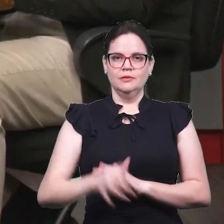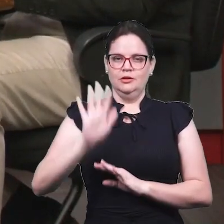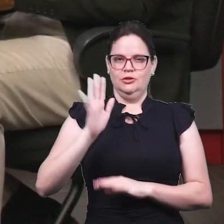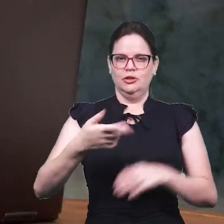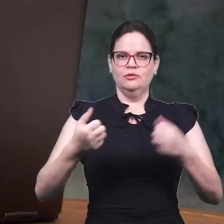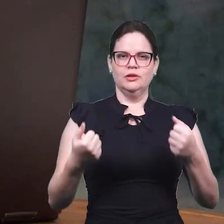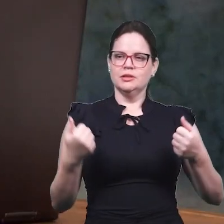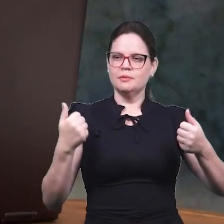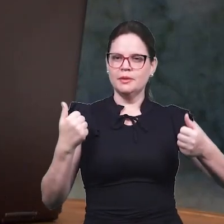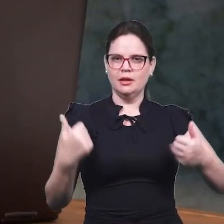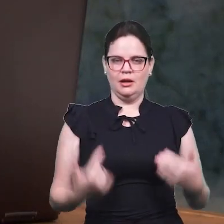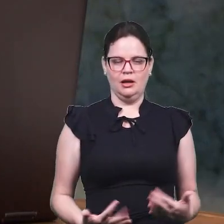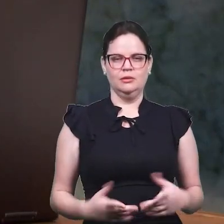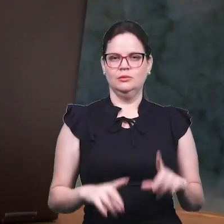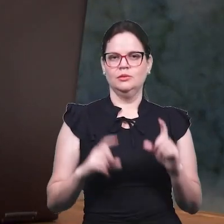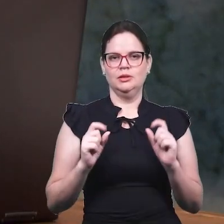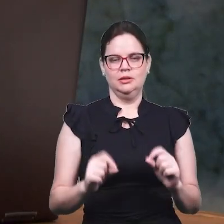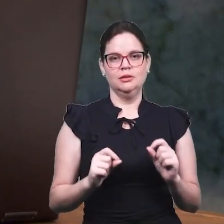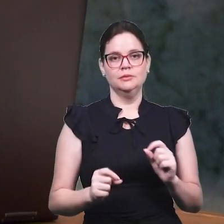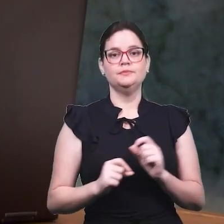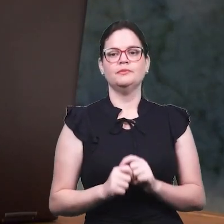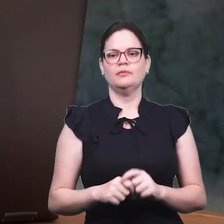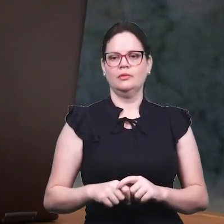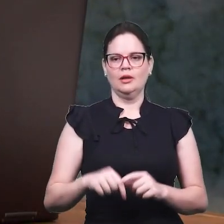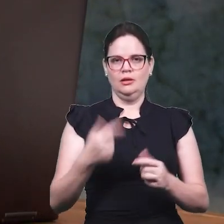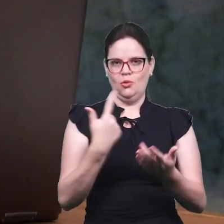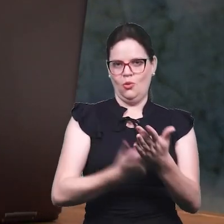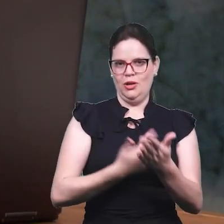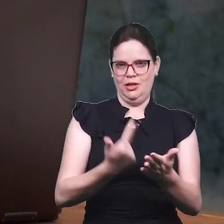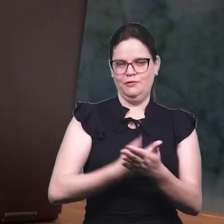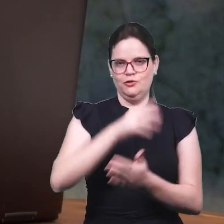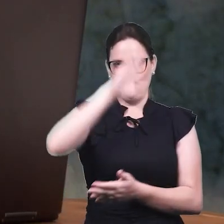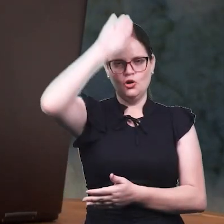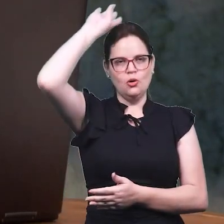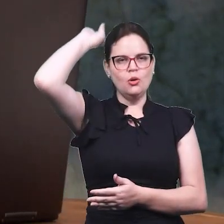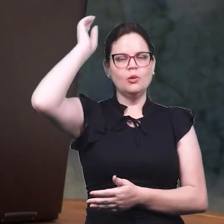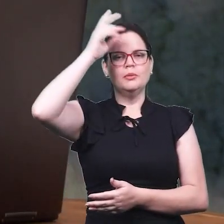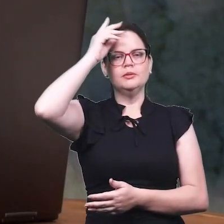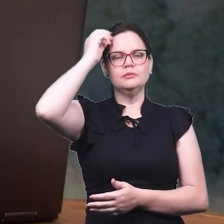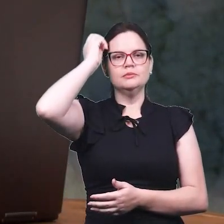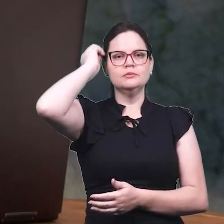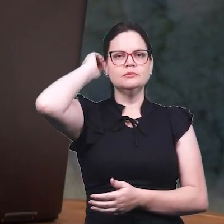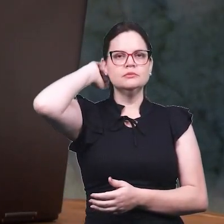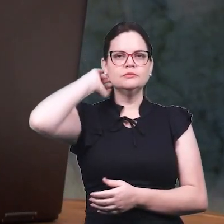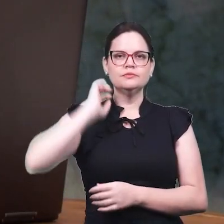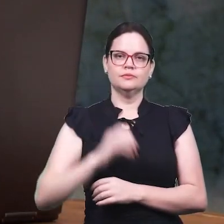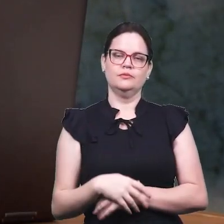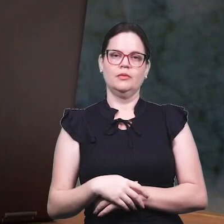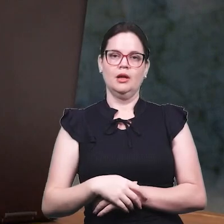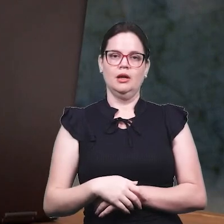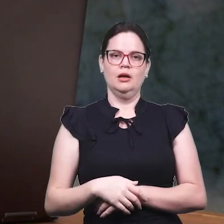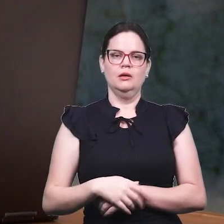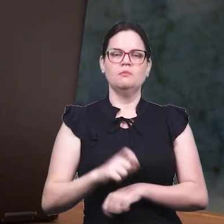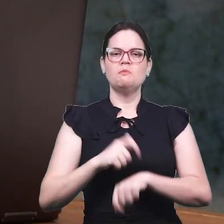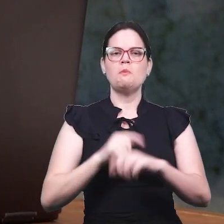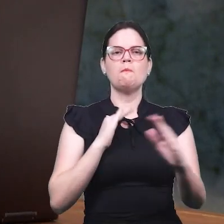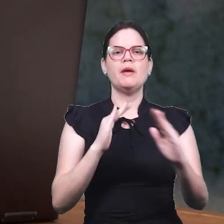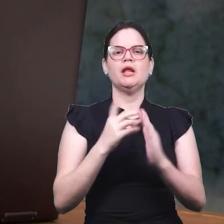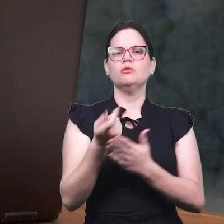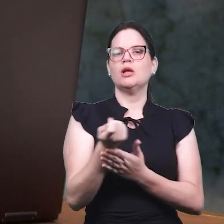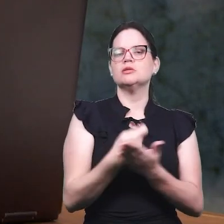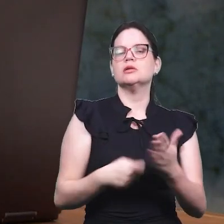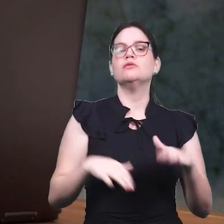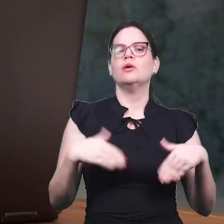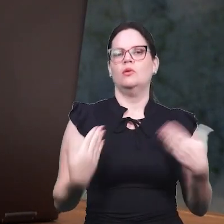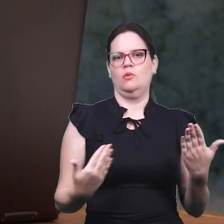Como comentado, a carta aos Romanos foi escrita na terceira viagem, quando Paulo estava